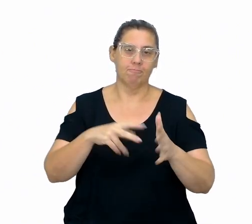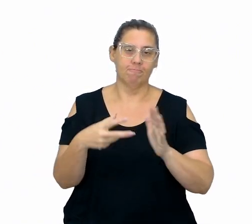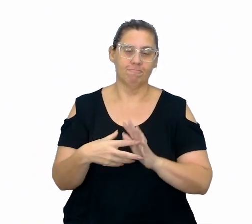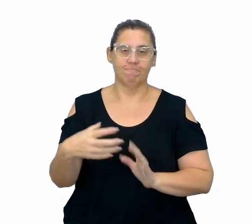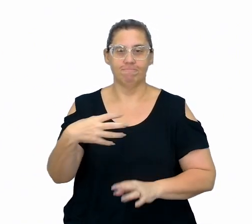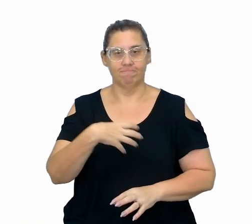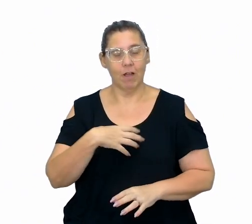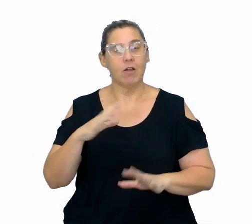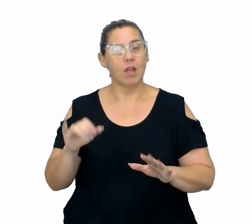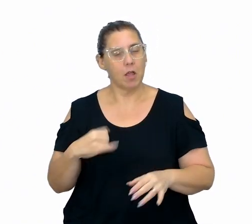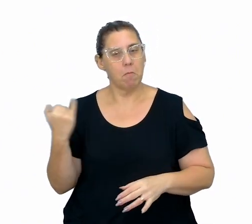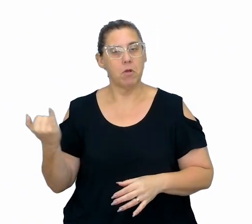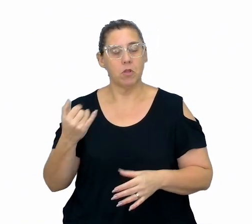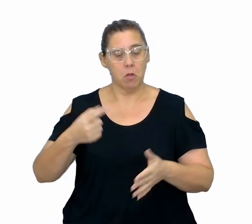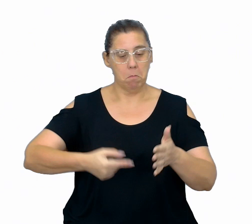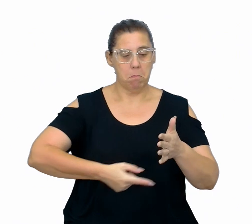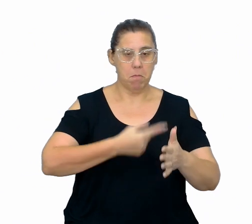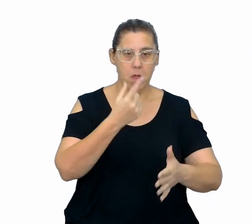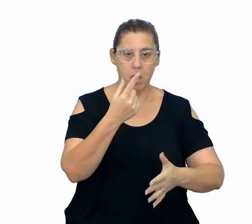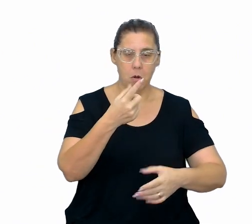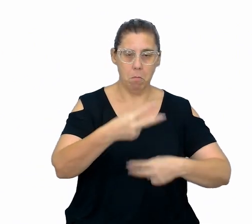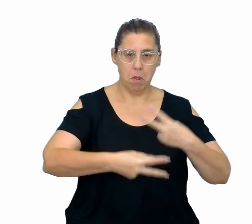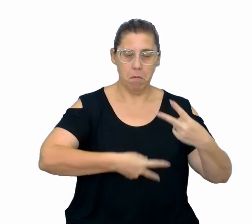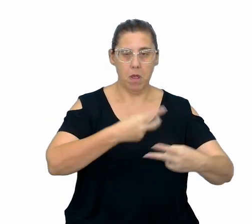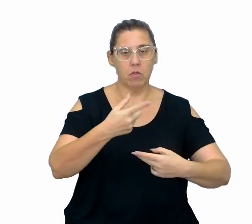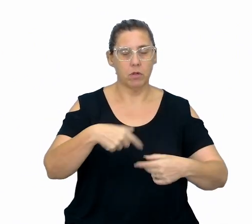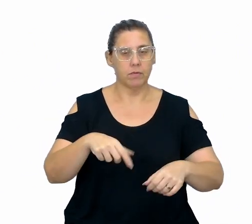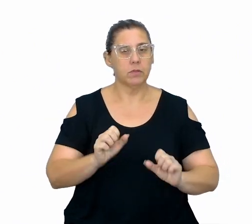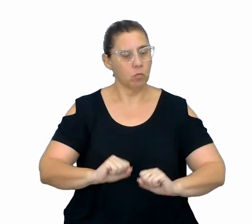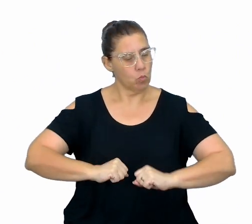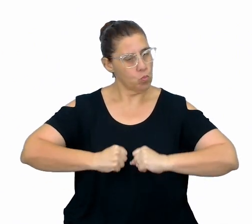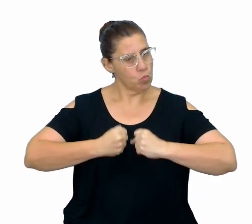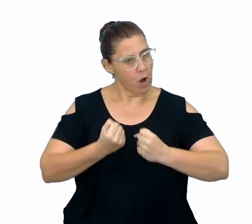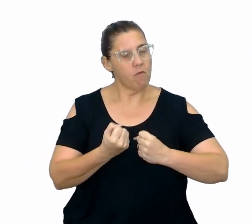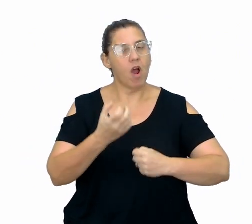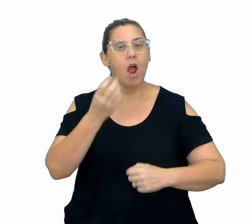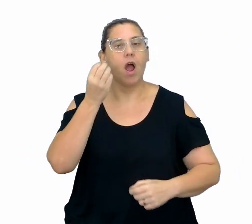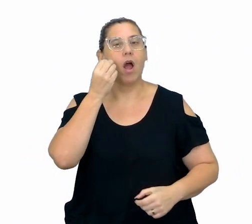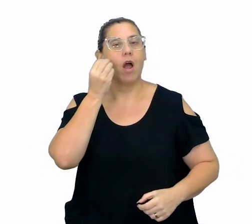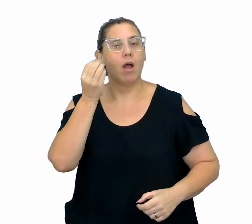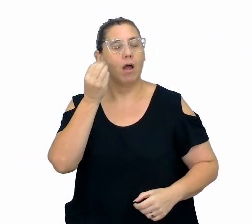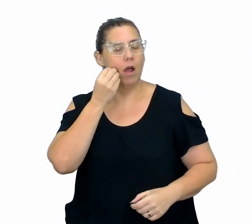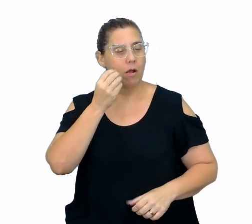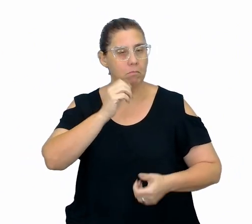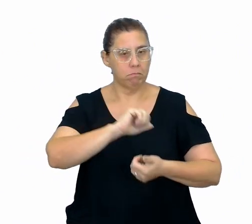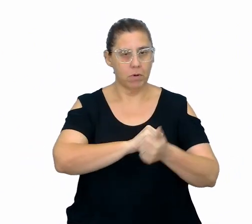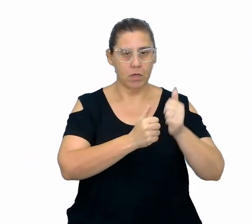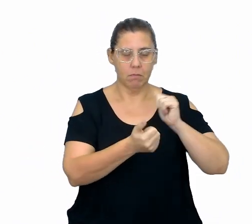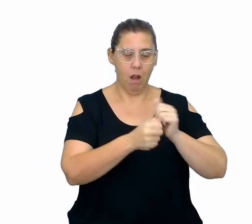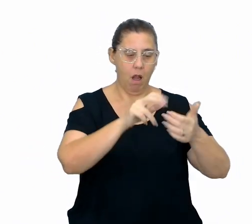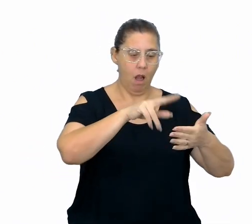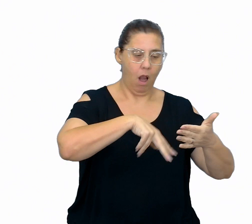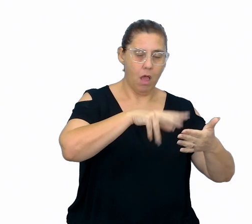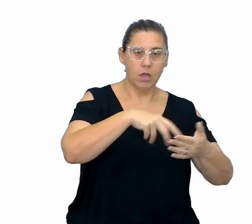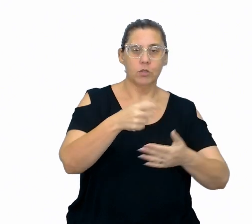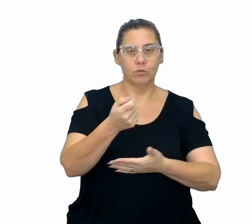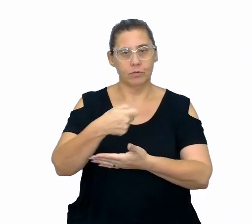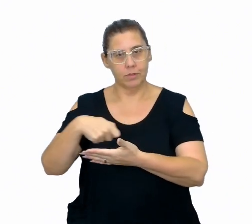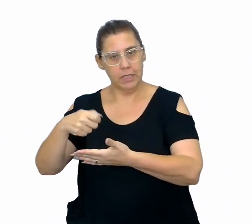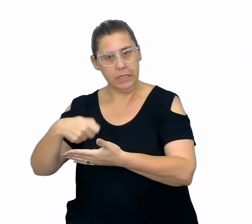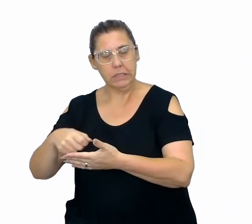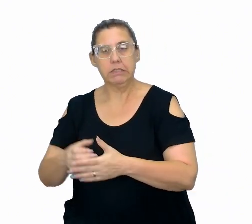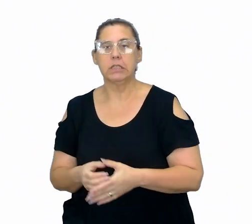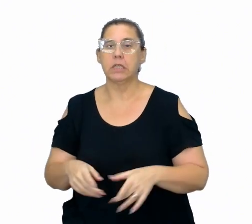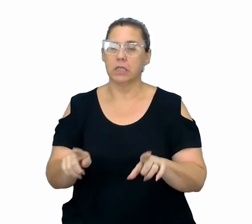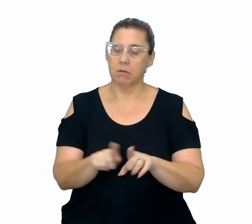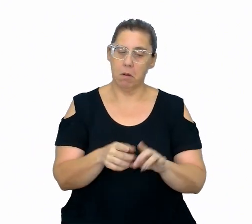E é por isso que nesse primeiro bimestre nós faremos um esforço para buscar uma articulação entre leitura e escrita, tanto em